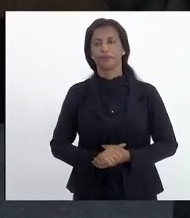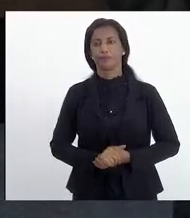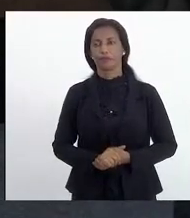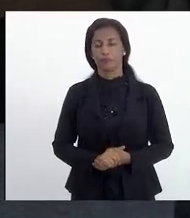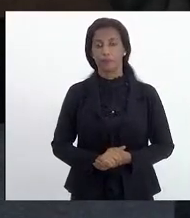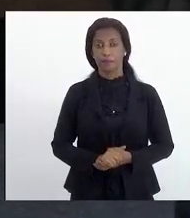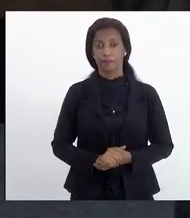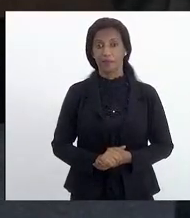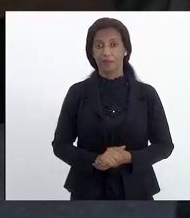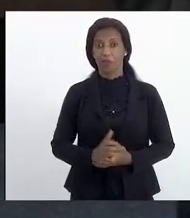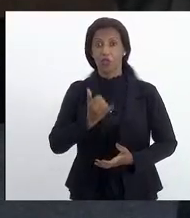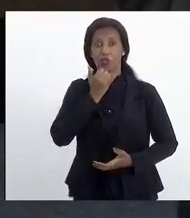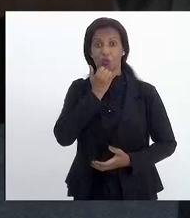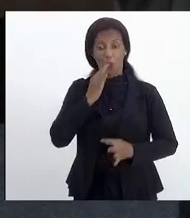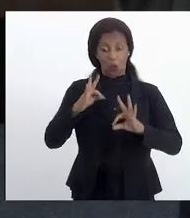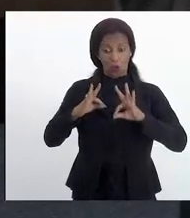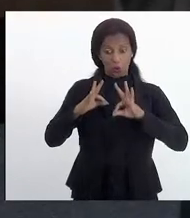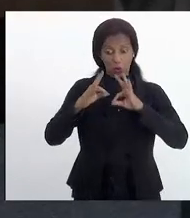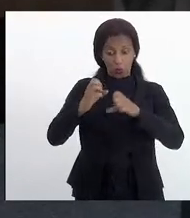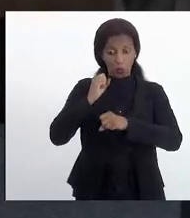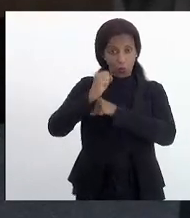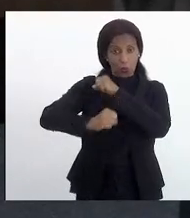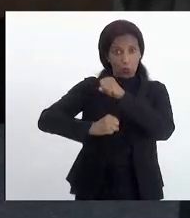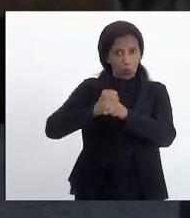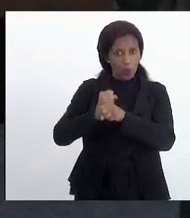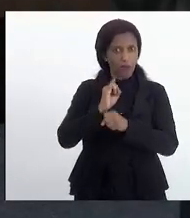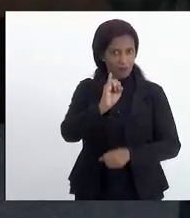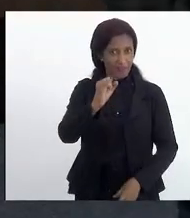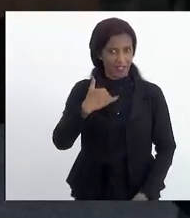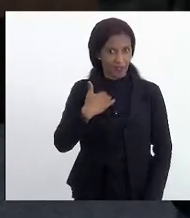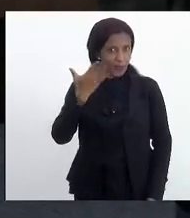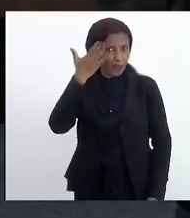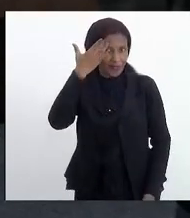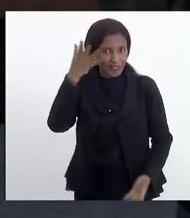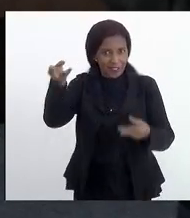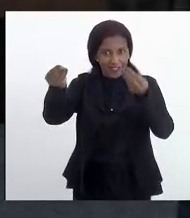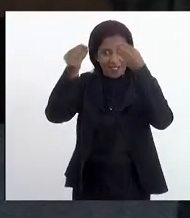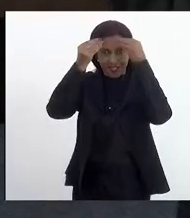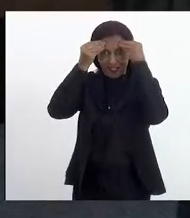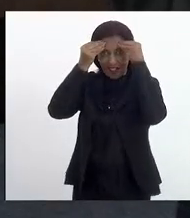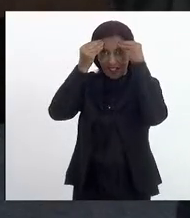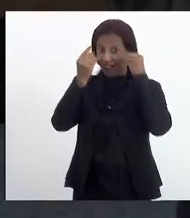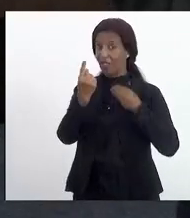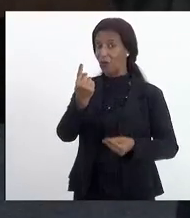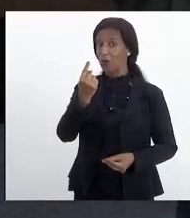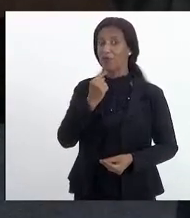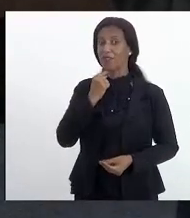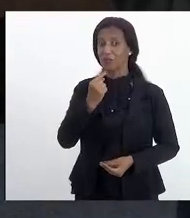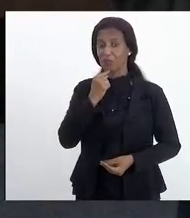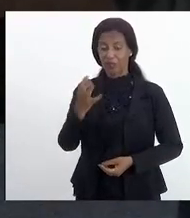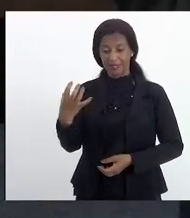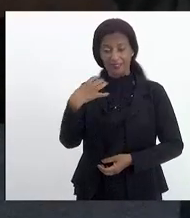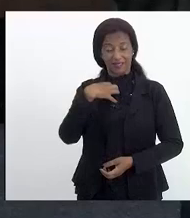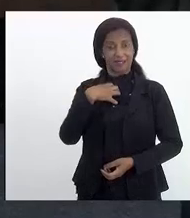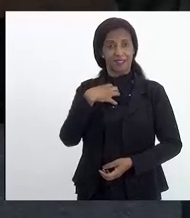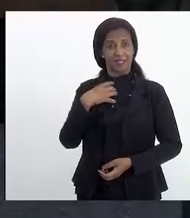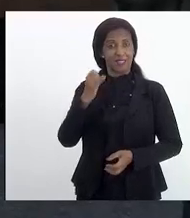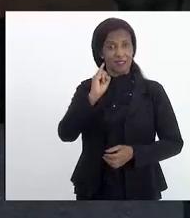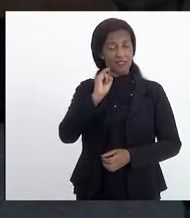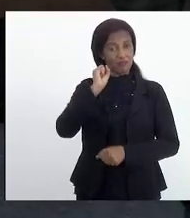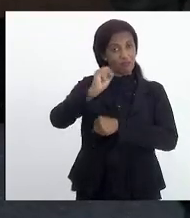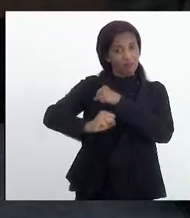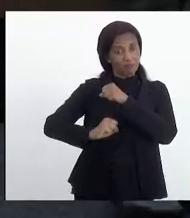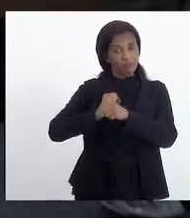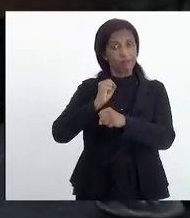E todo ano, se é que eu entendi, senhor presidente, é a única dúvida que fica. Se todo